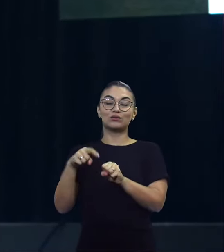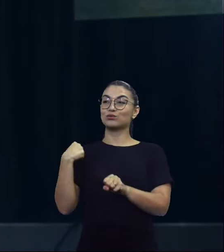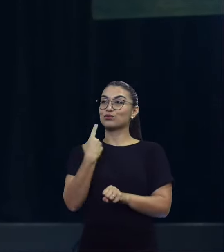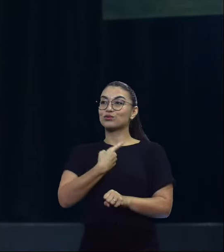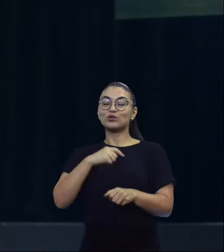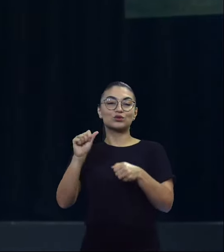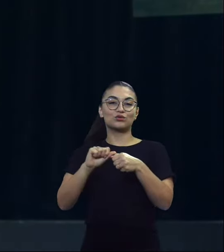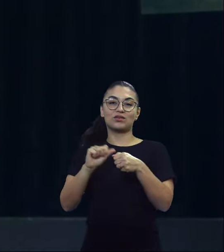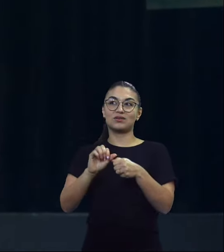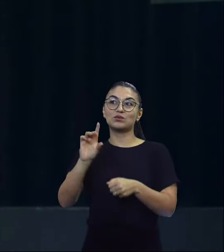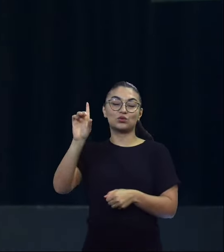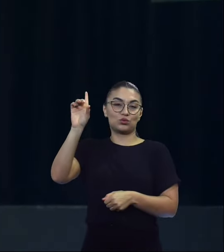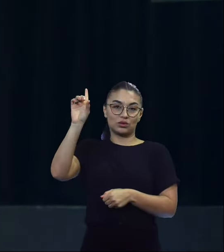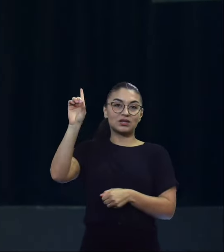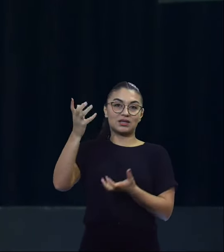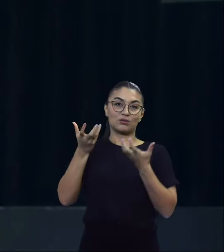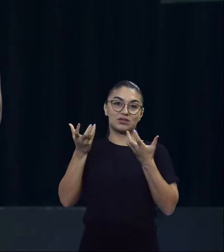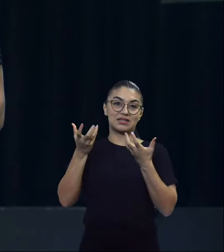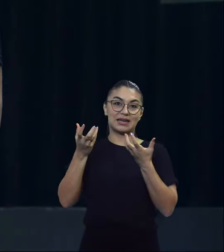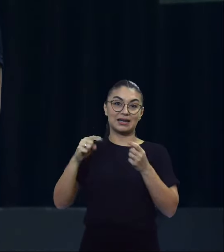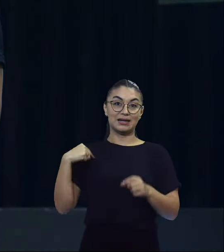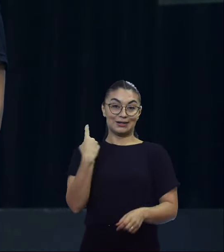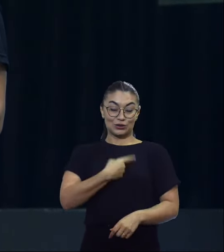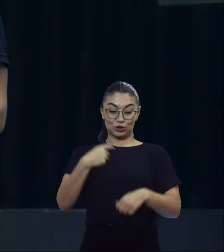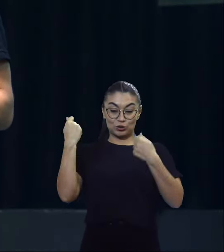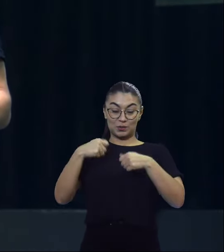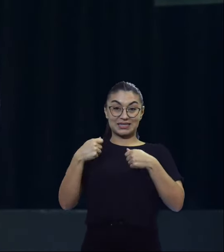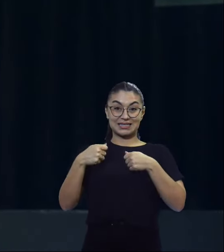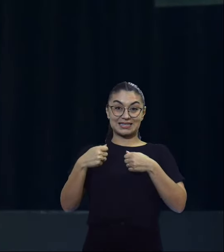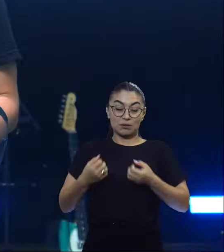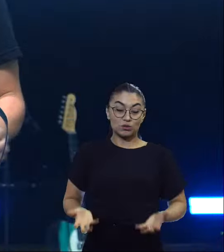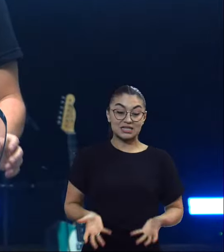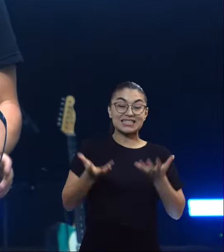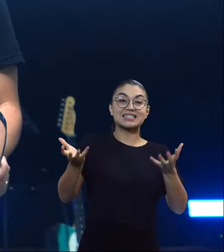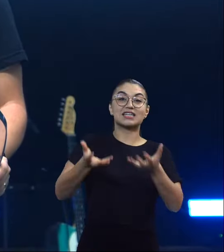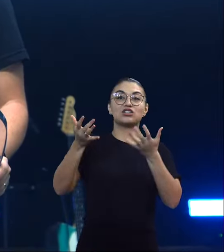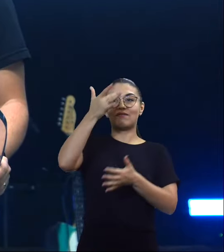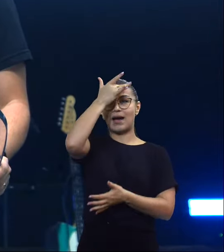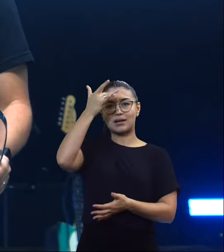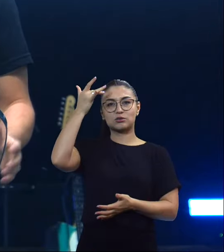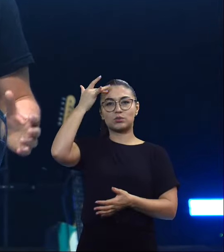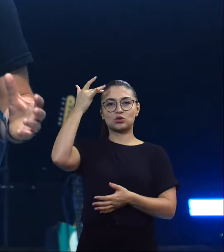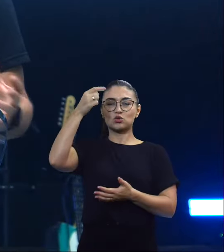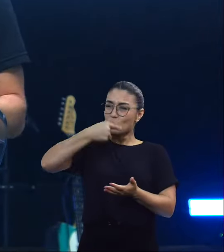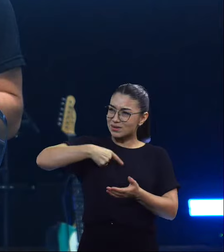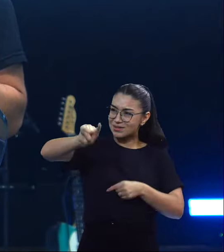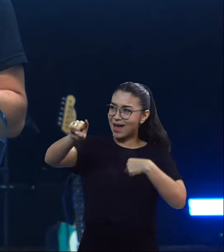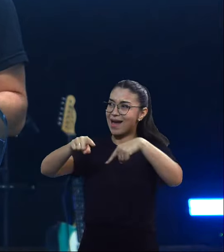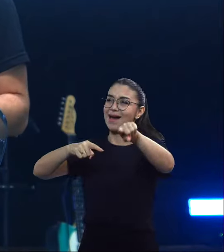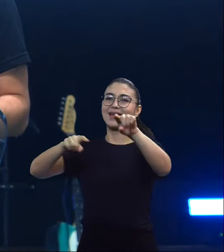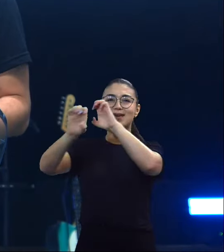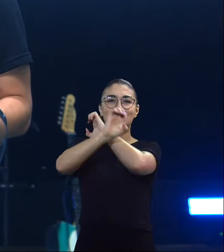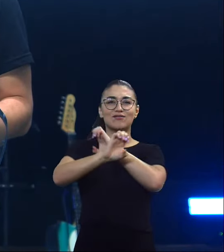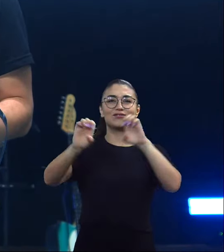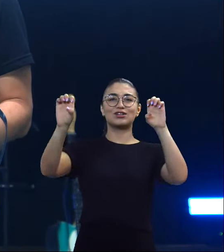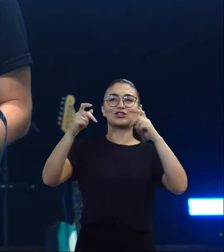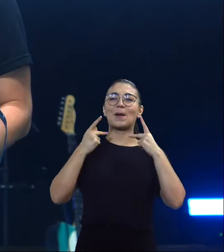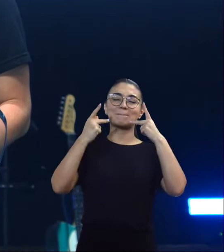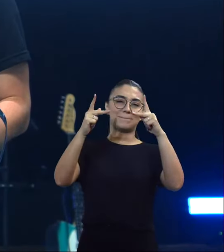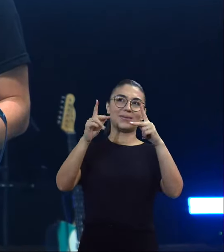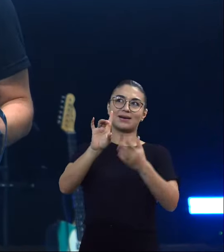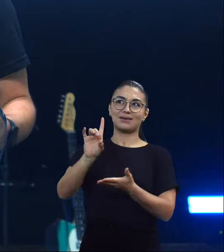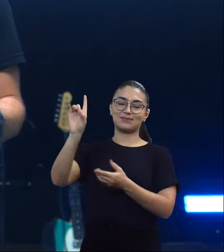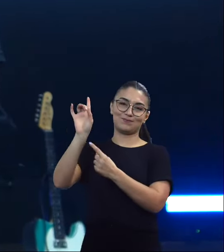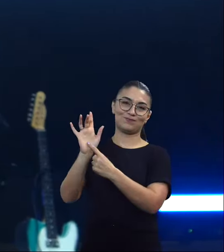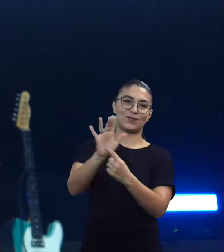para fazer de verdade. E eu queria olhar junto com você para essas visões de Deus, até